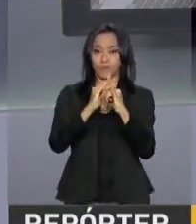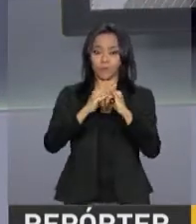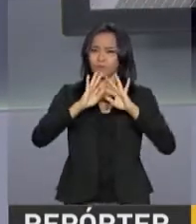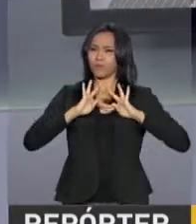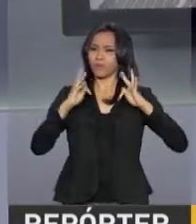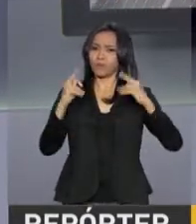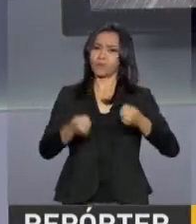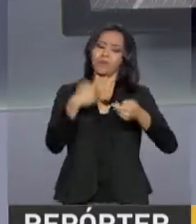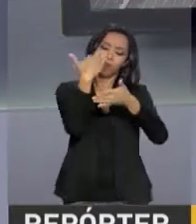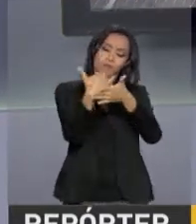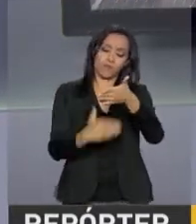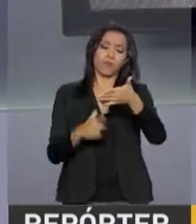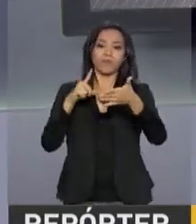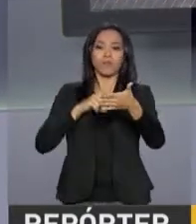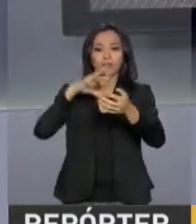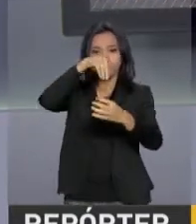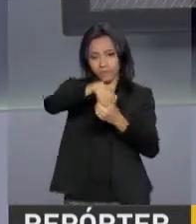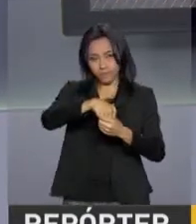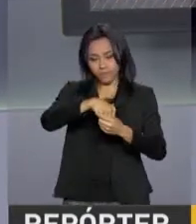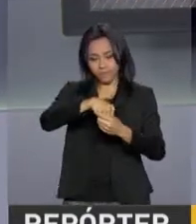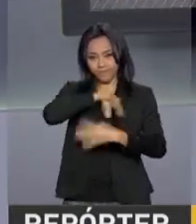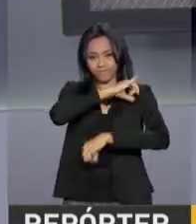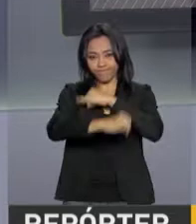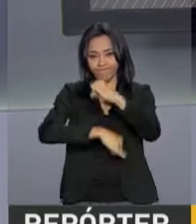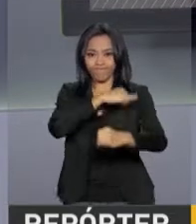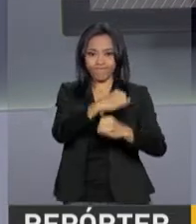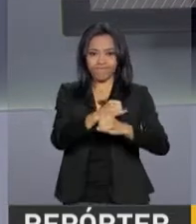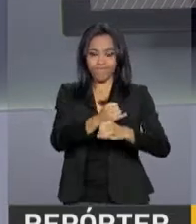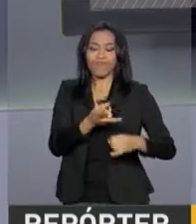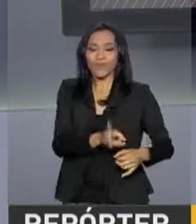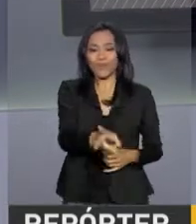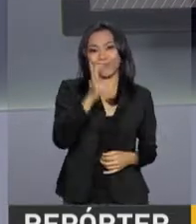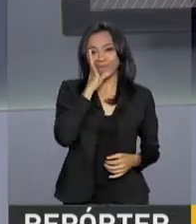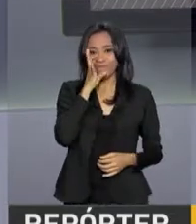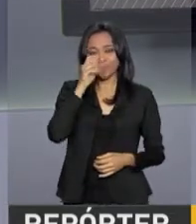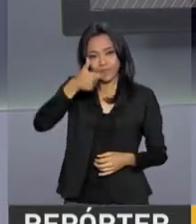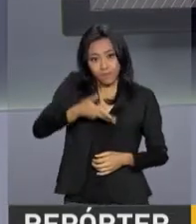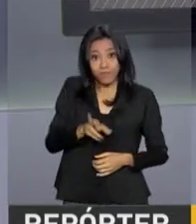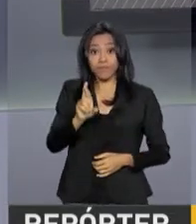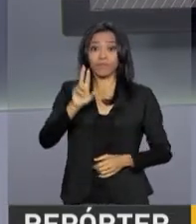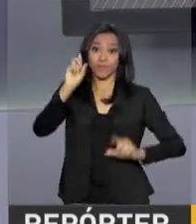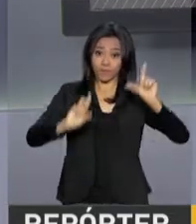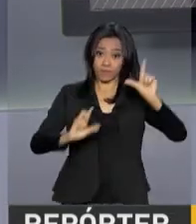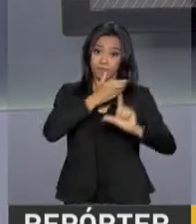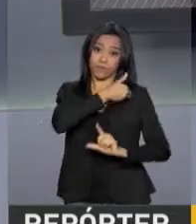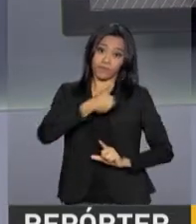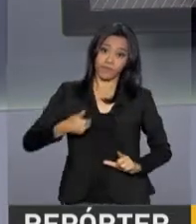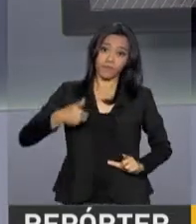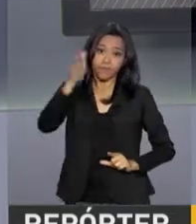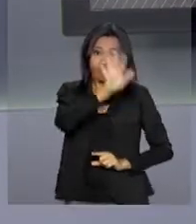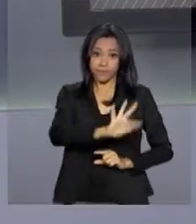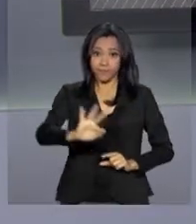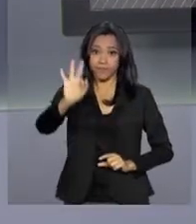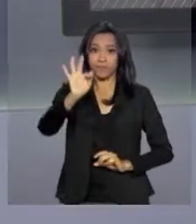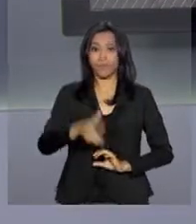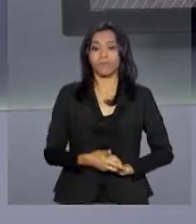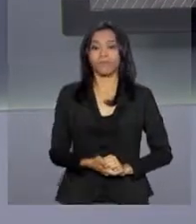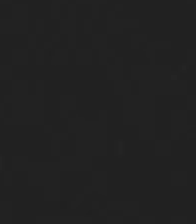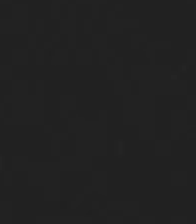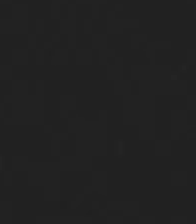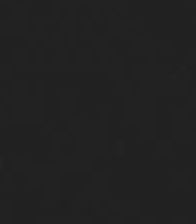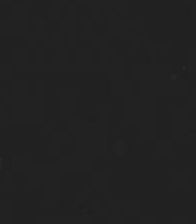nossa programação também está na nossa página na internet continue com a gente aqui na nbr a tv do governo federal